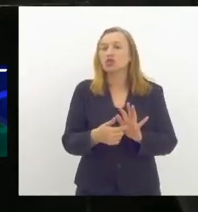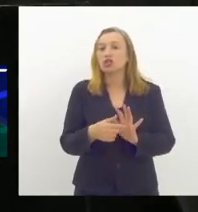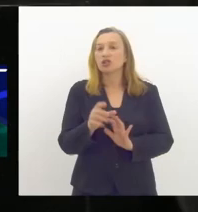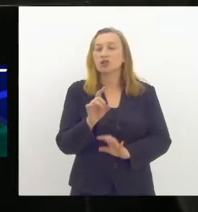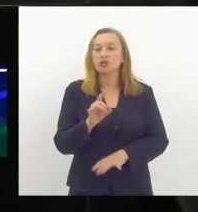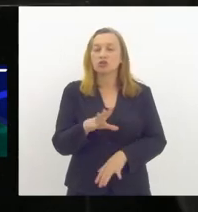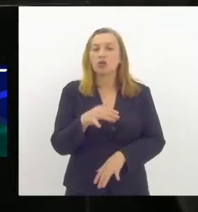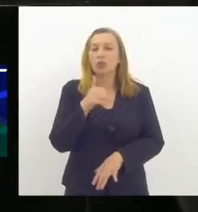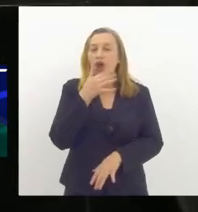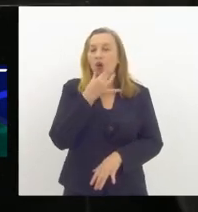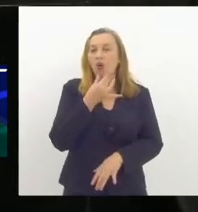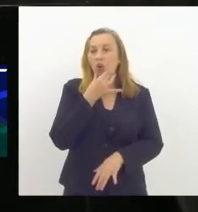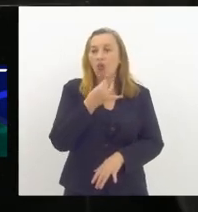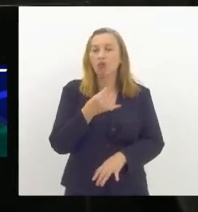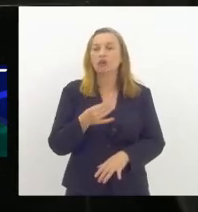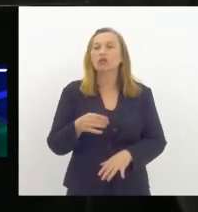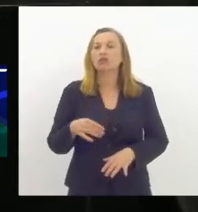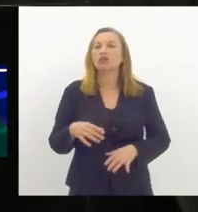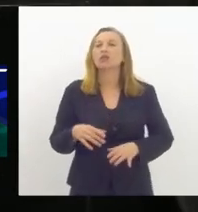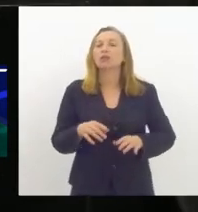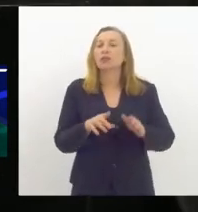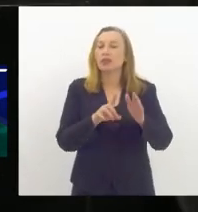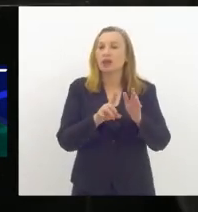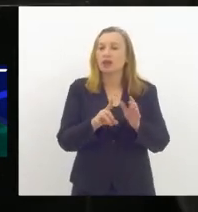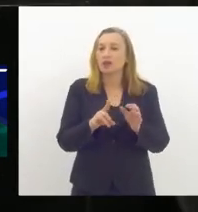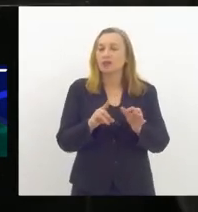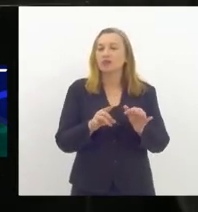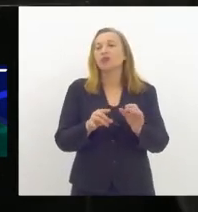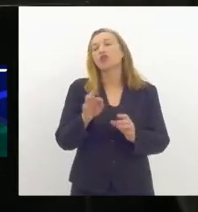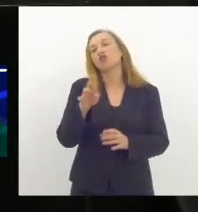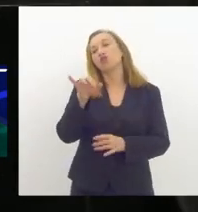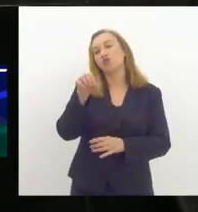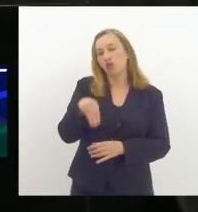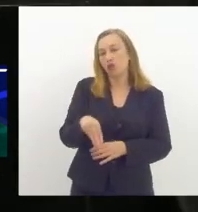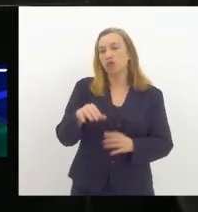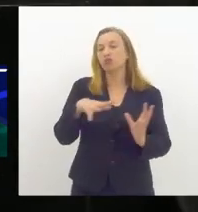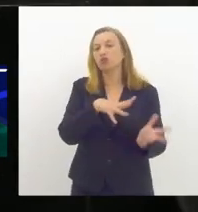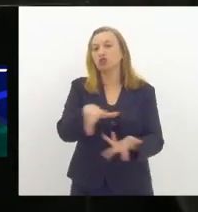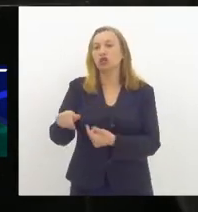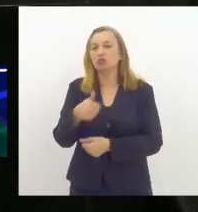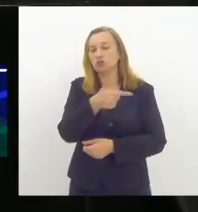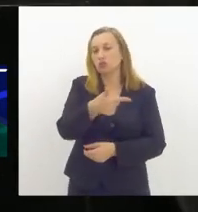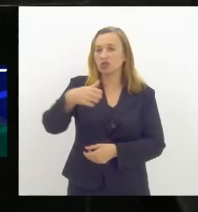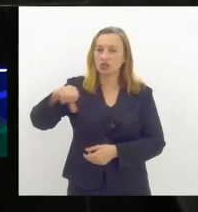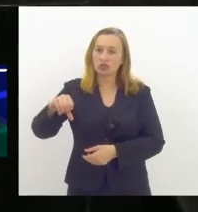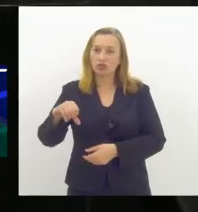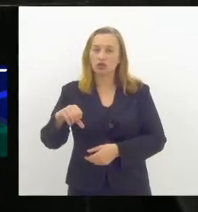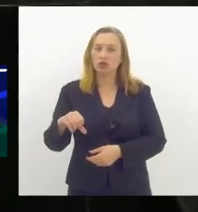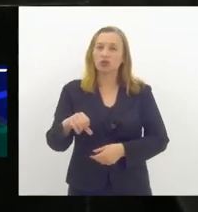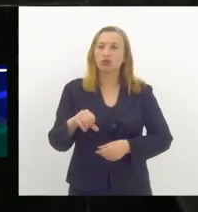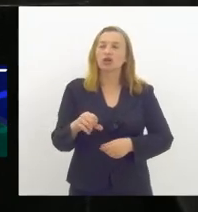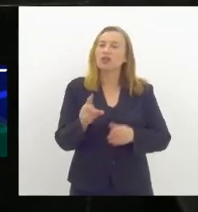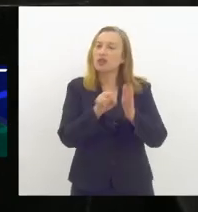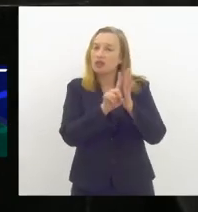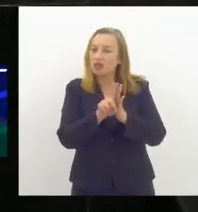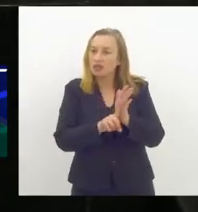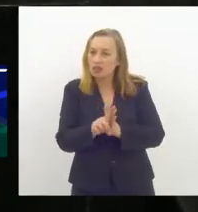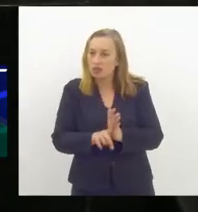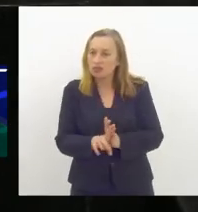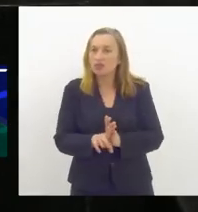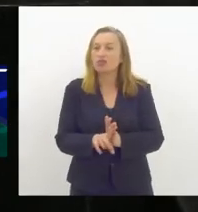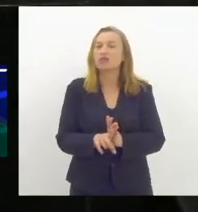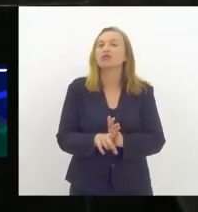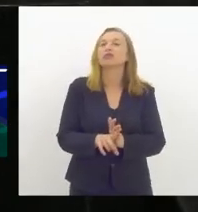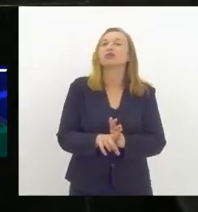ainda no ranking elaborado pelo fórum econômico mundial em 2019 que buscou analisar a